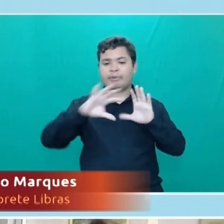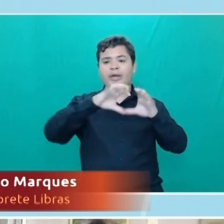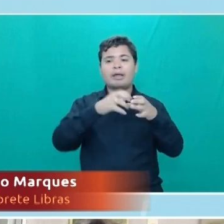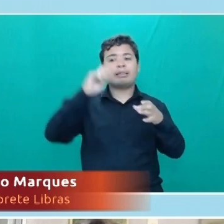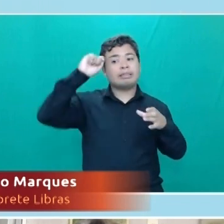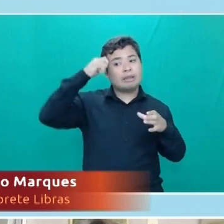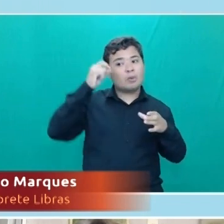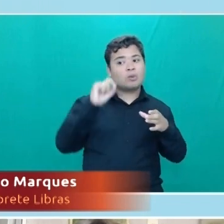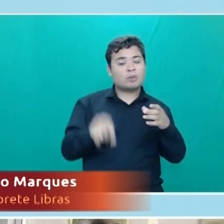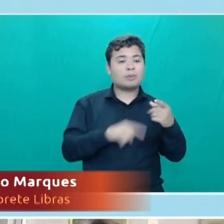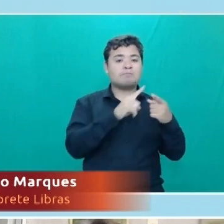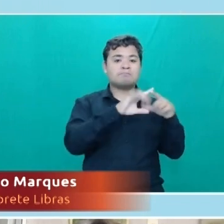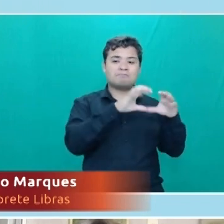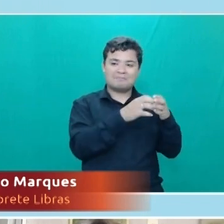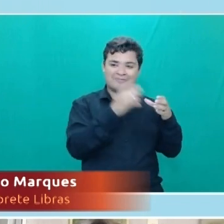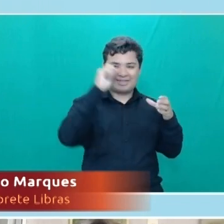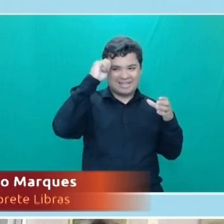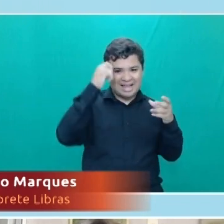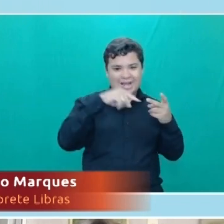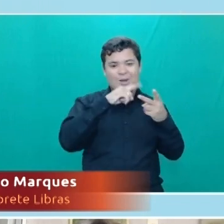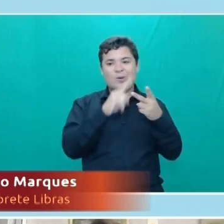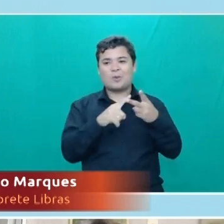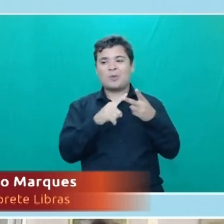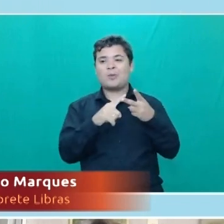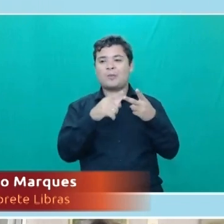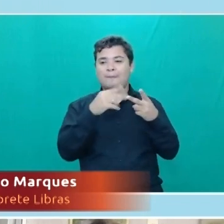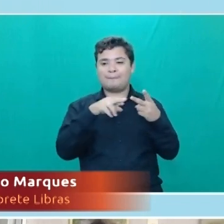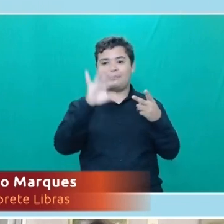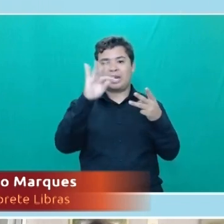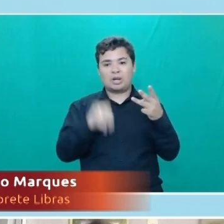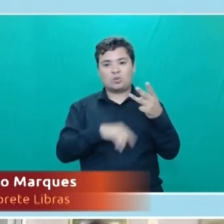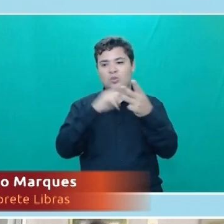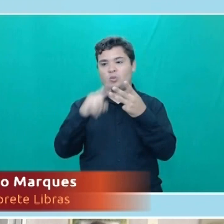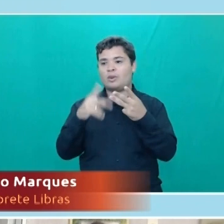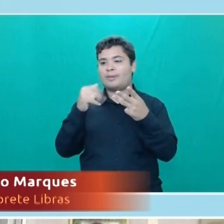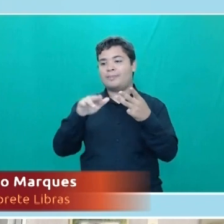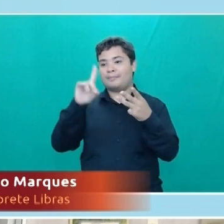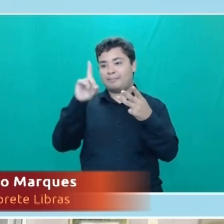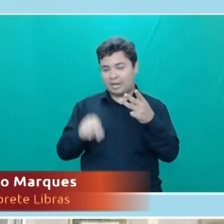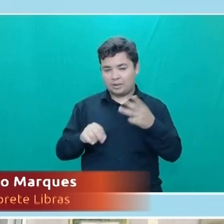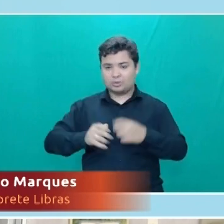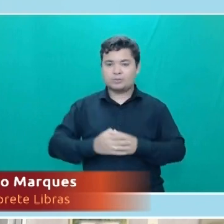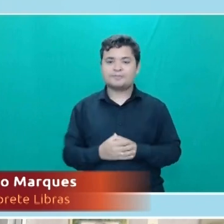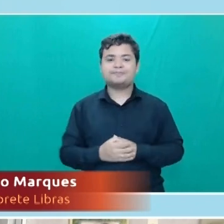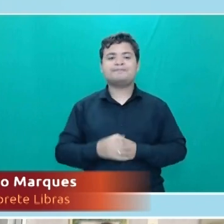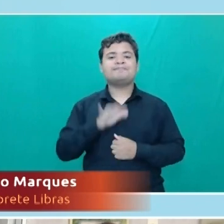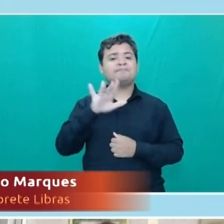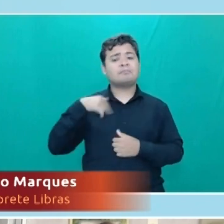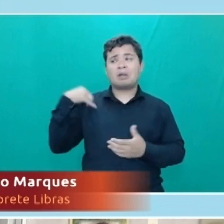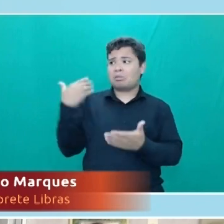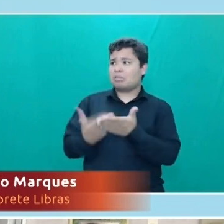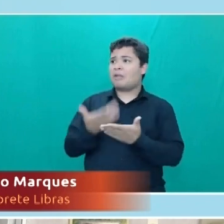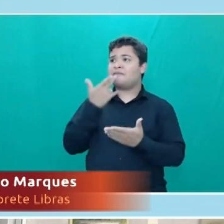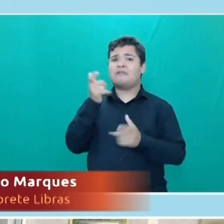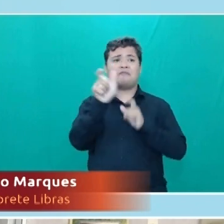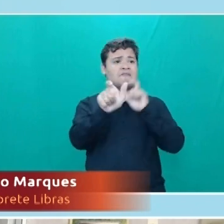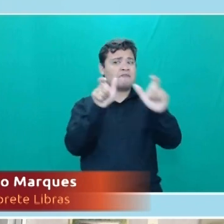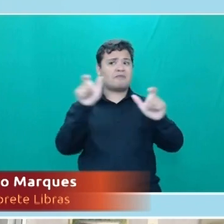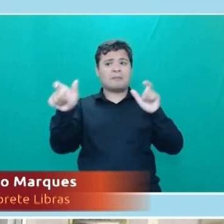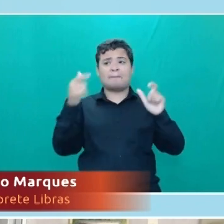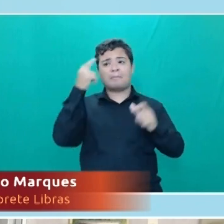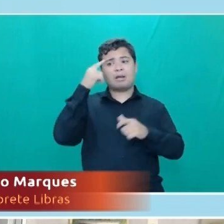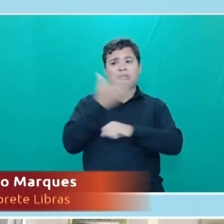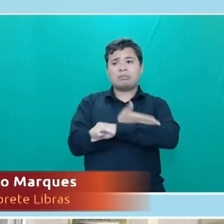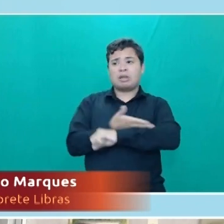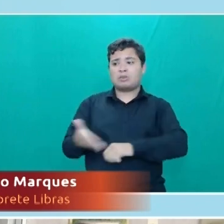pretos e pardos do nosso país. Mas ainda assim, esse tipo de fala é muito naturalizado, o feito